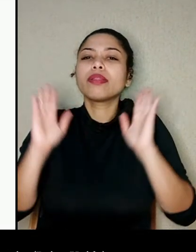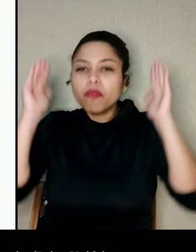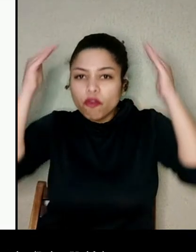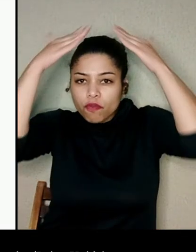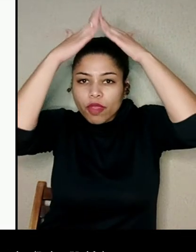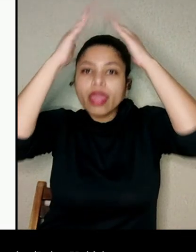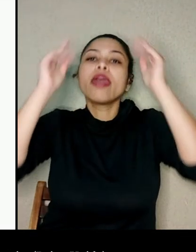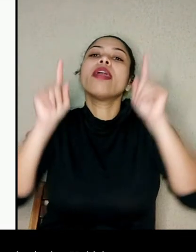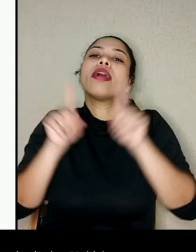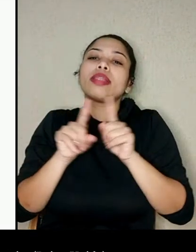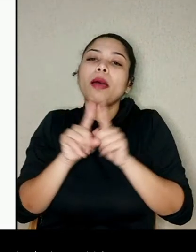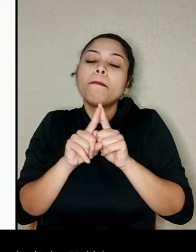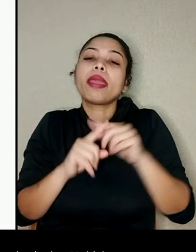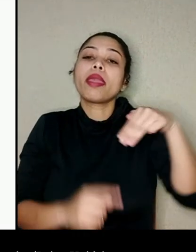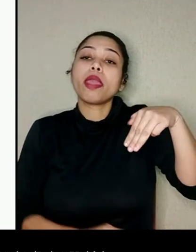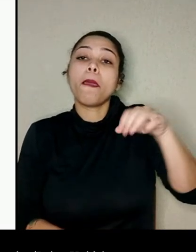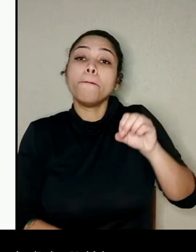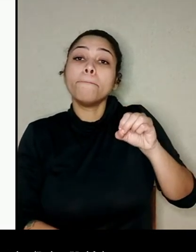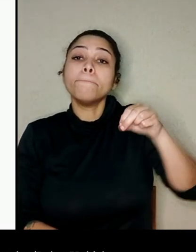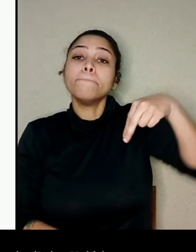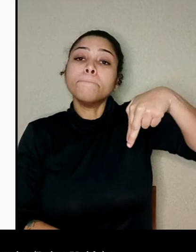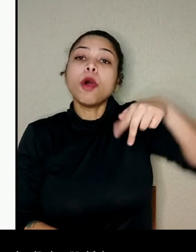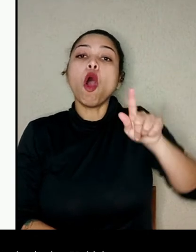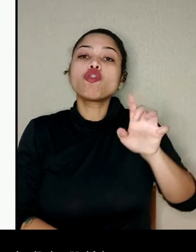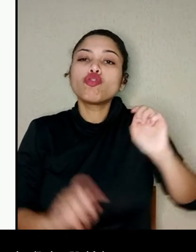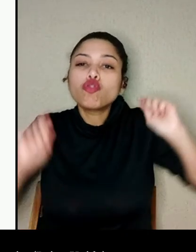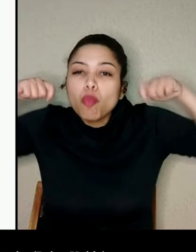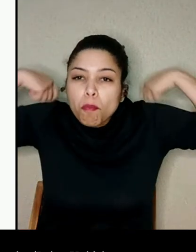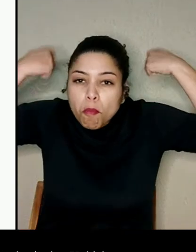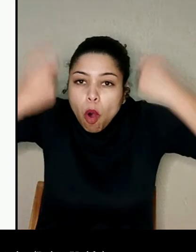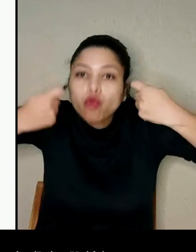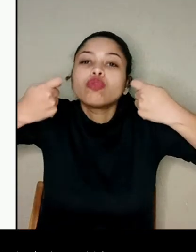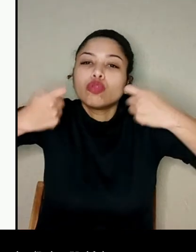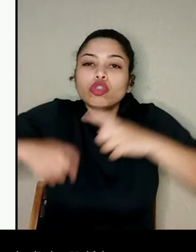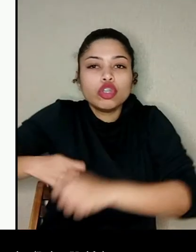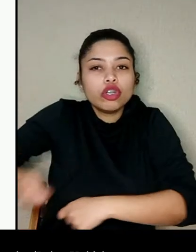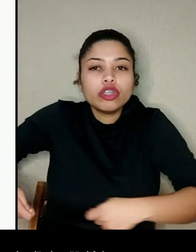temos uma obra de